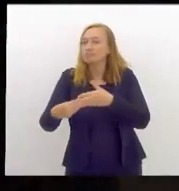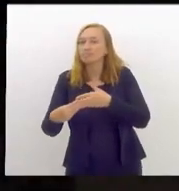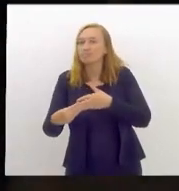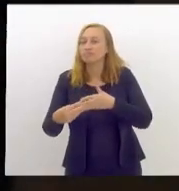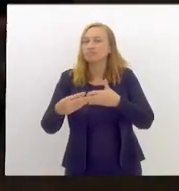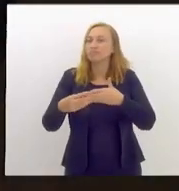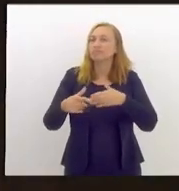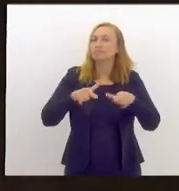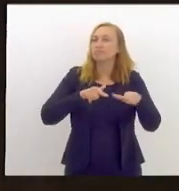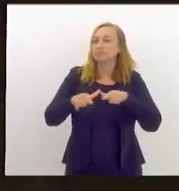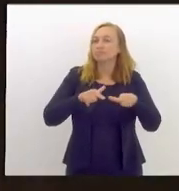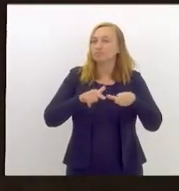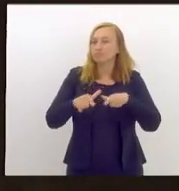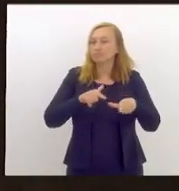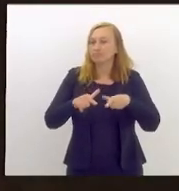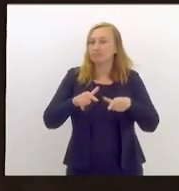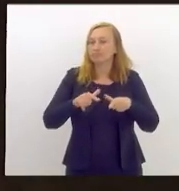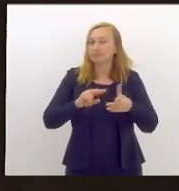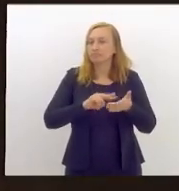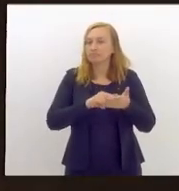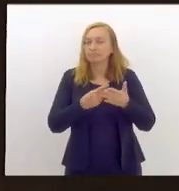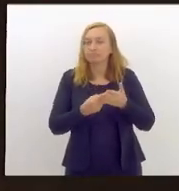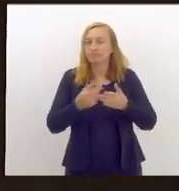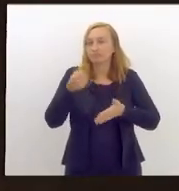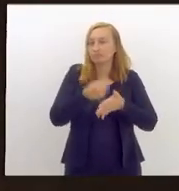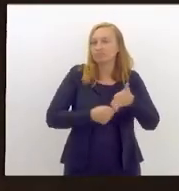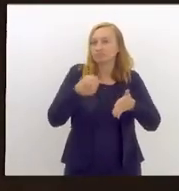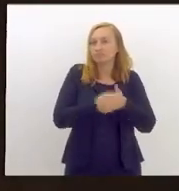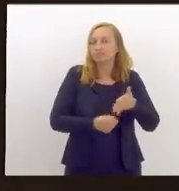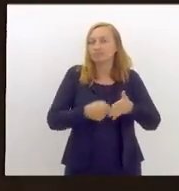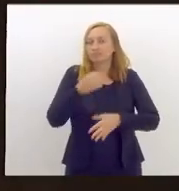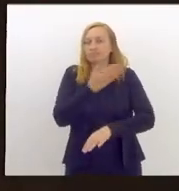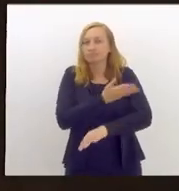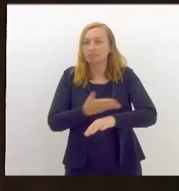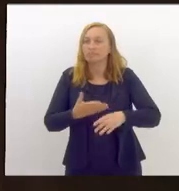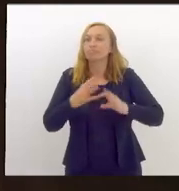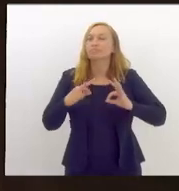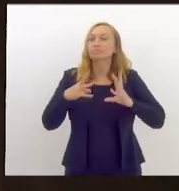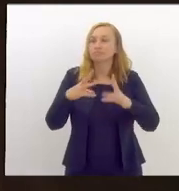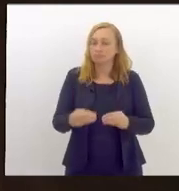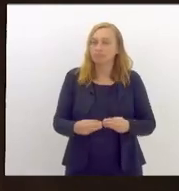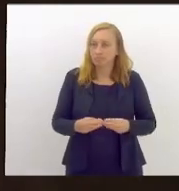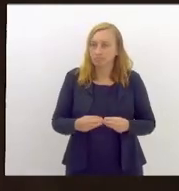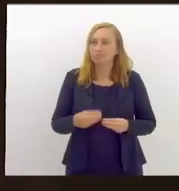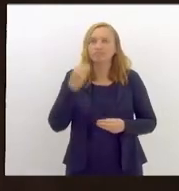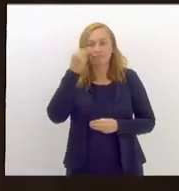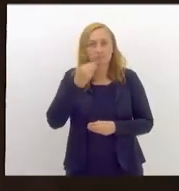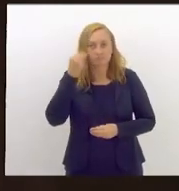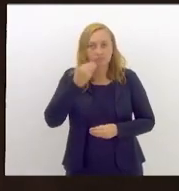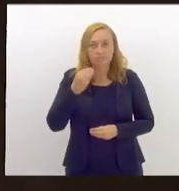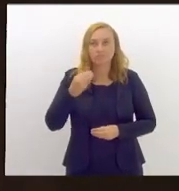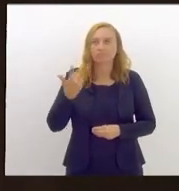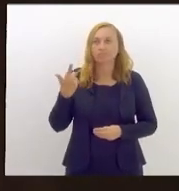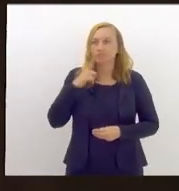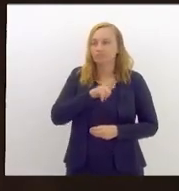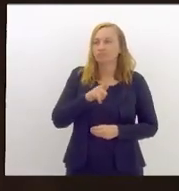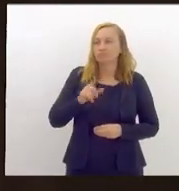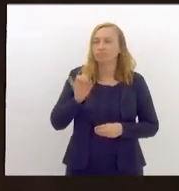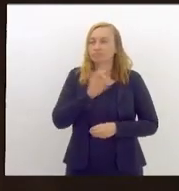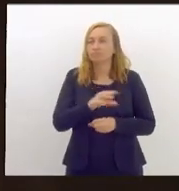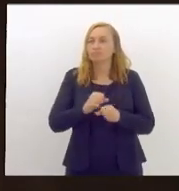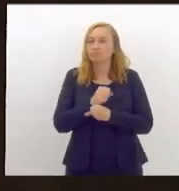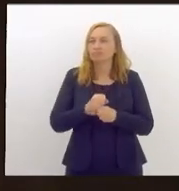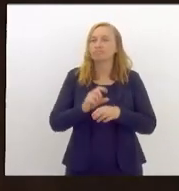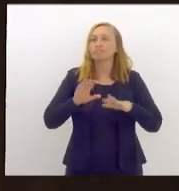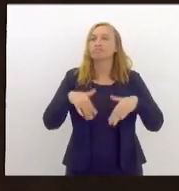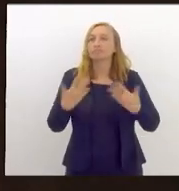traduzir em comportamento em luta toda experiência que você ganhou nos últimos anos então